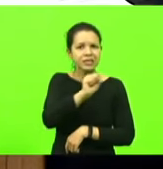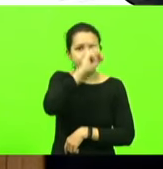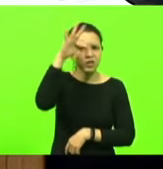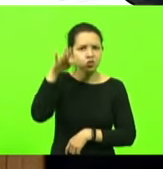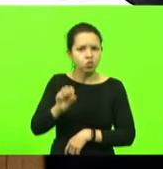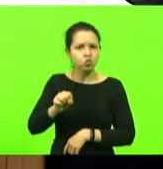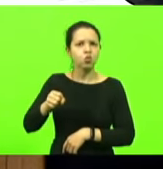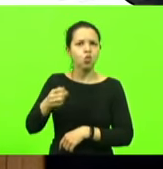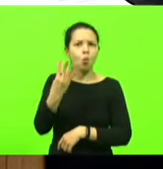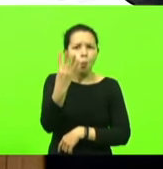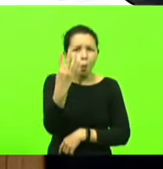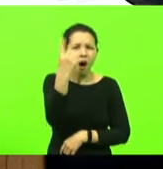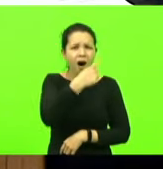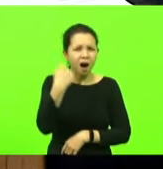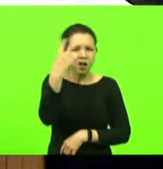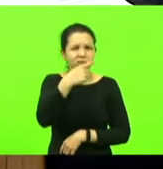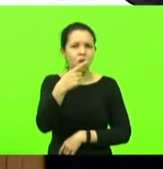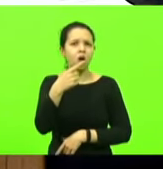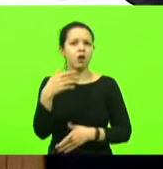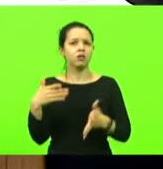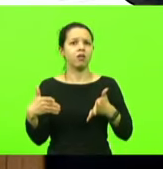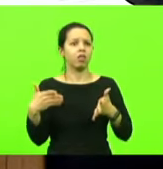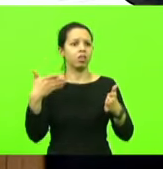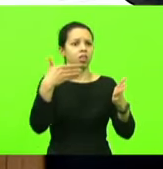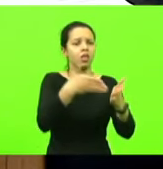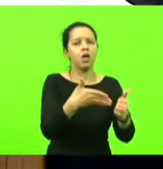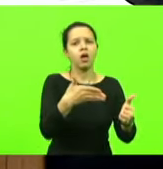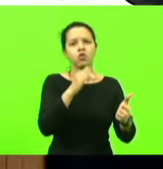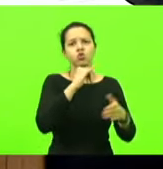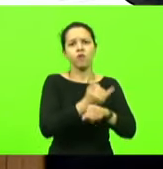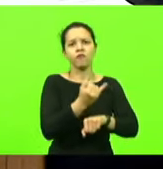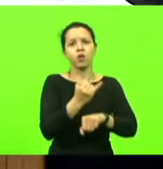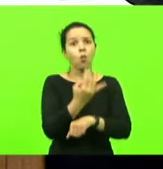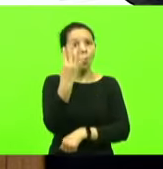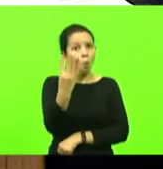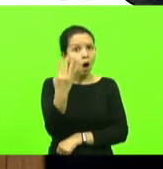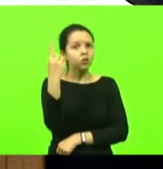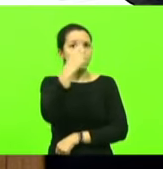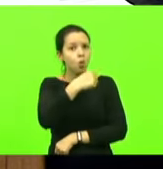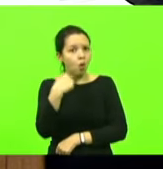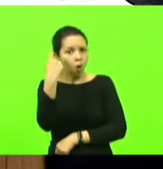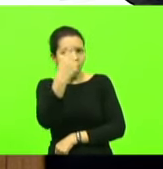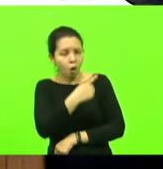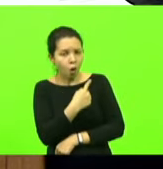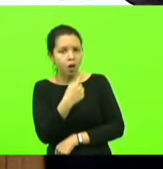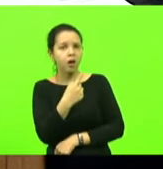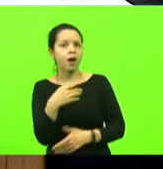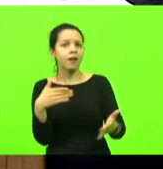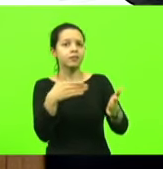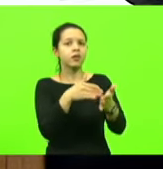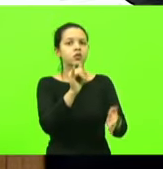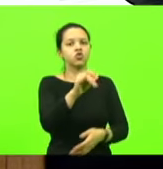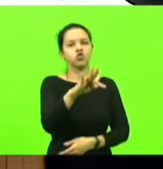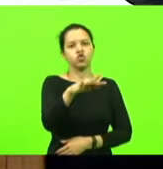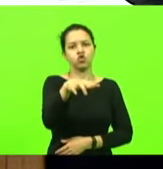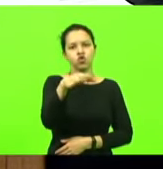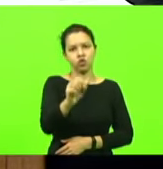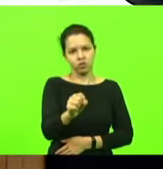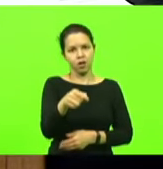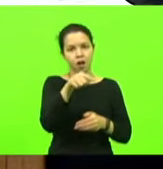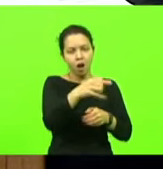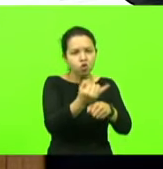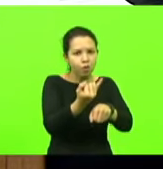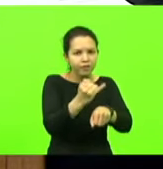num dia de semana até Joinville. 4 horas de São Francisco Centro até o Itinga, que é ali o início de Joinville.